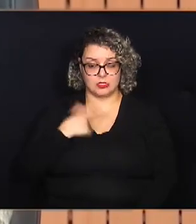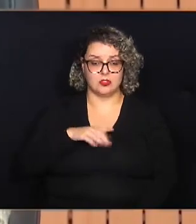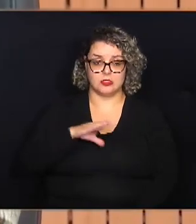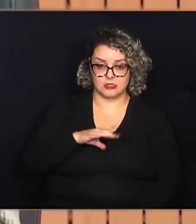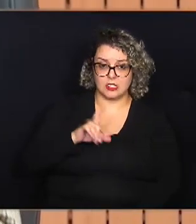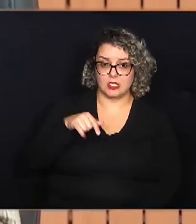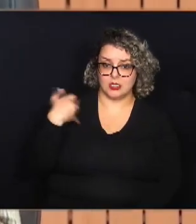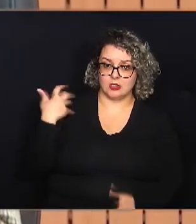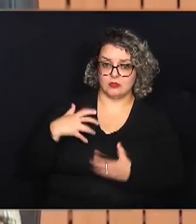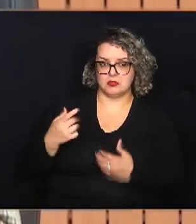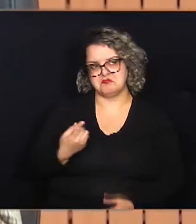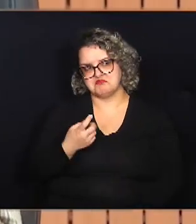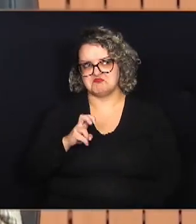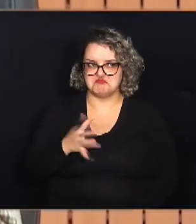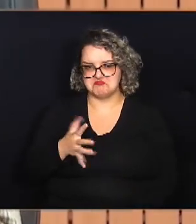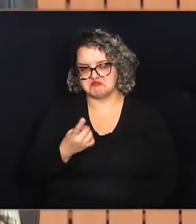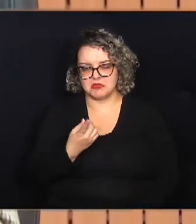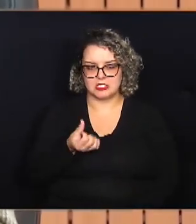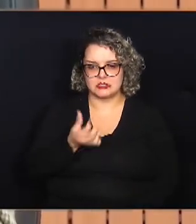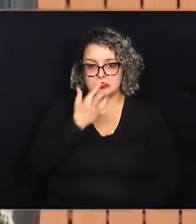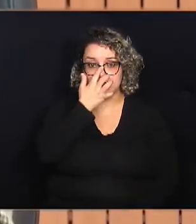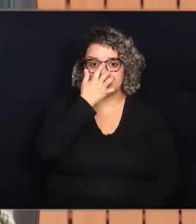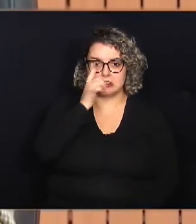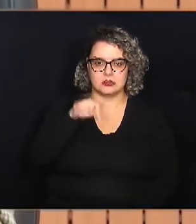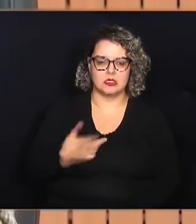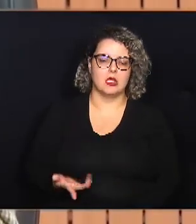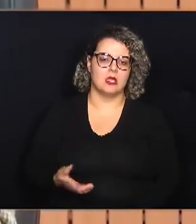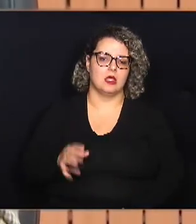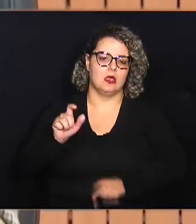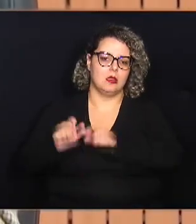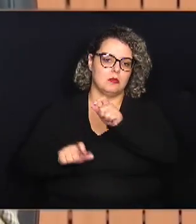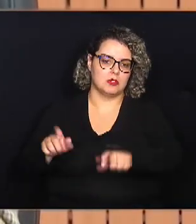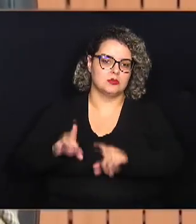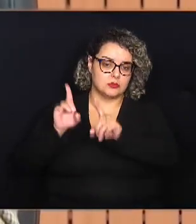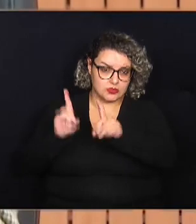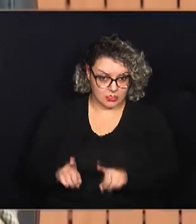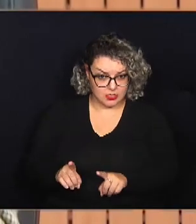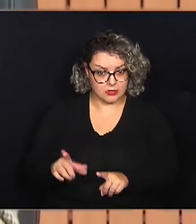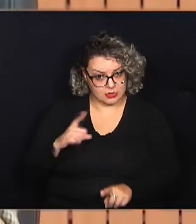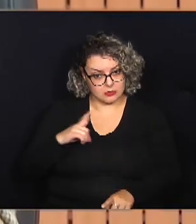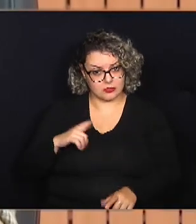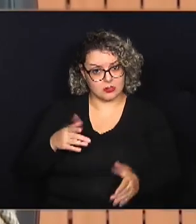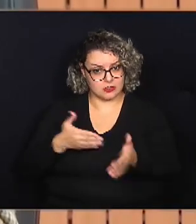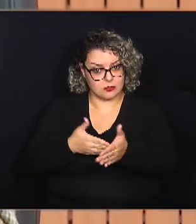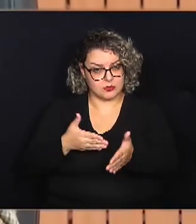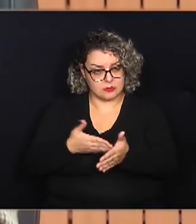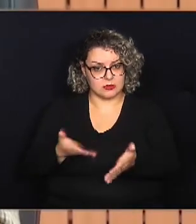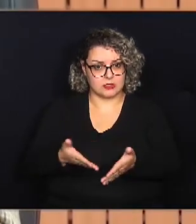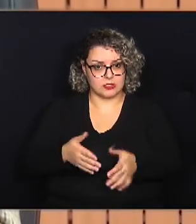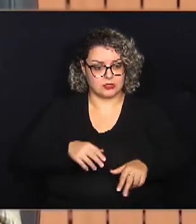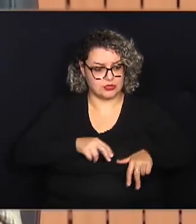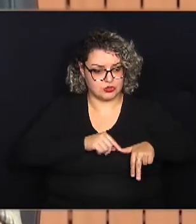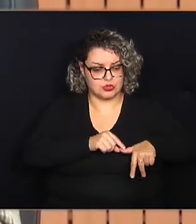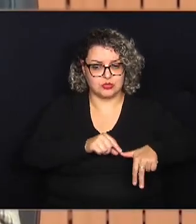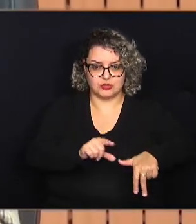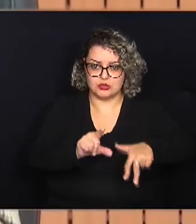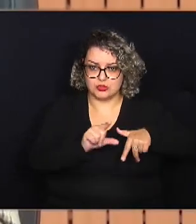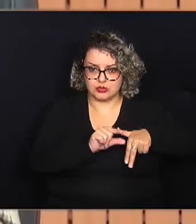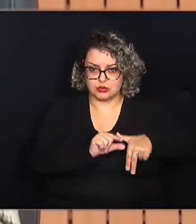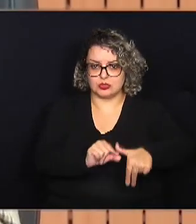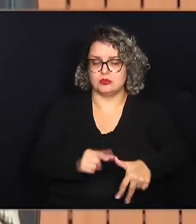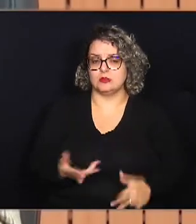mais 15% ou 16% são deficientes. Então, nós temos um terço da população que tem alguma restrição de mobilidade, que tem que ter uma